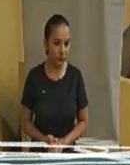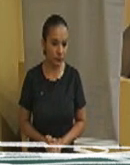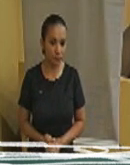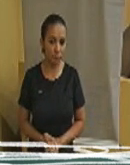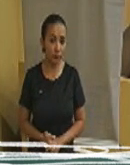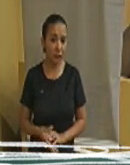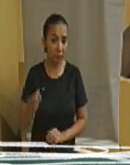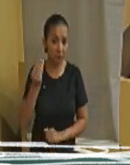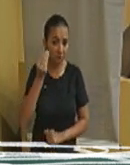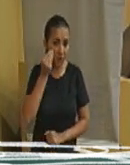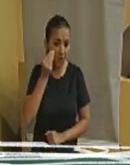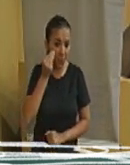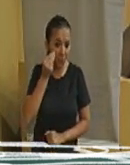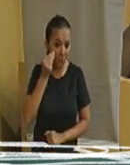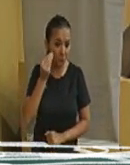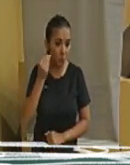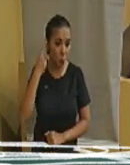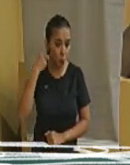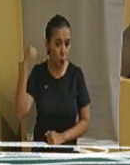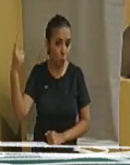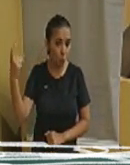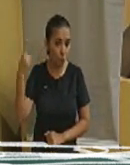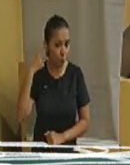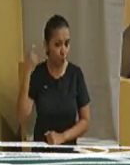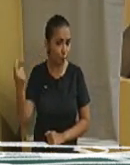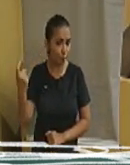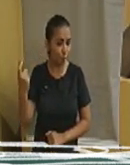Teste. Som.